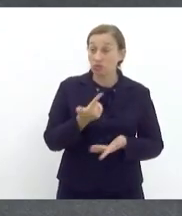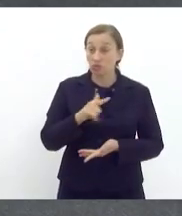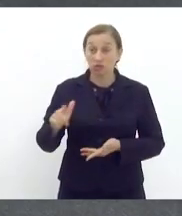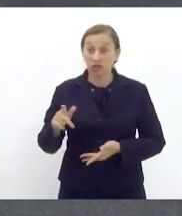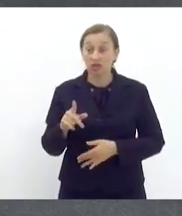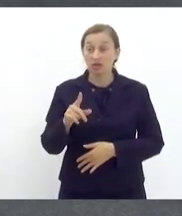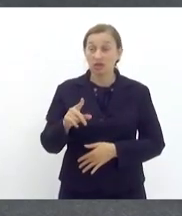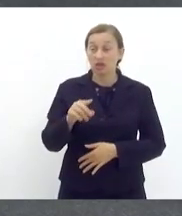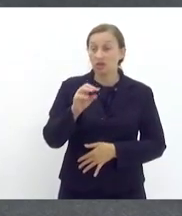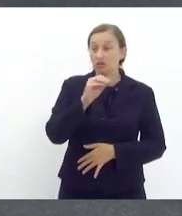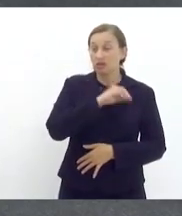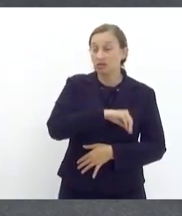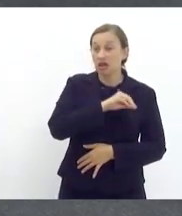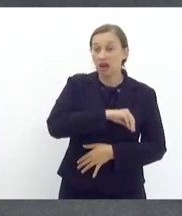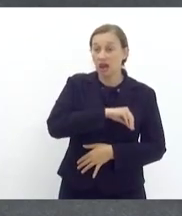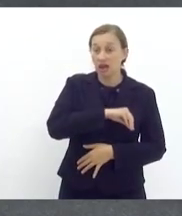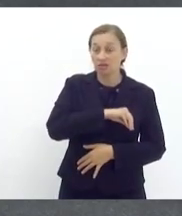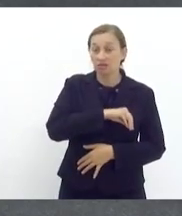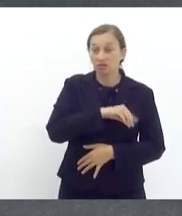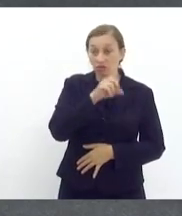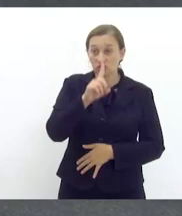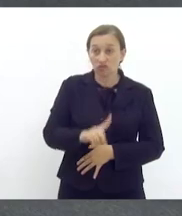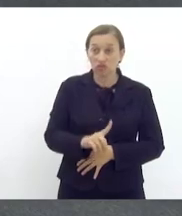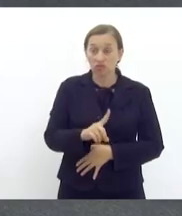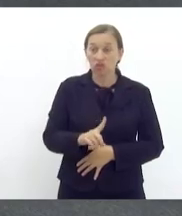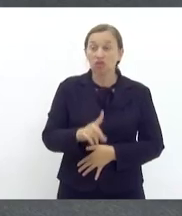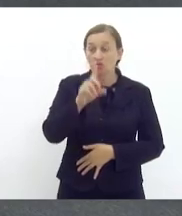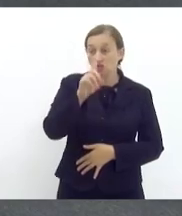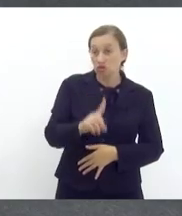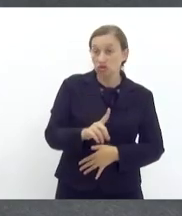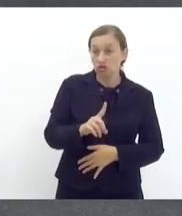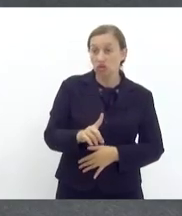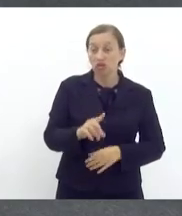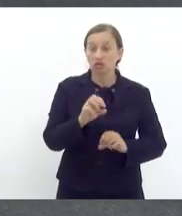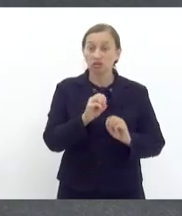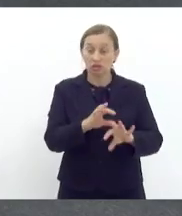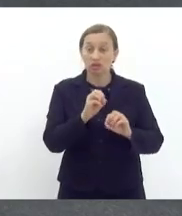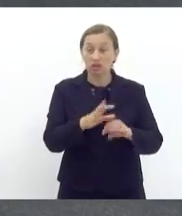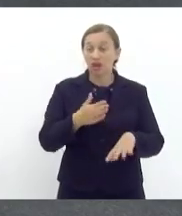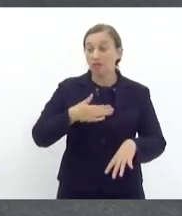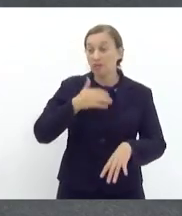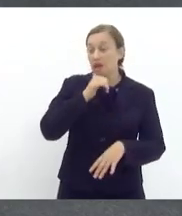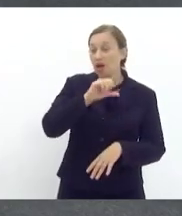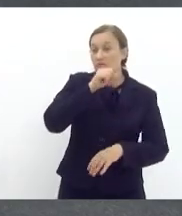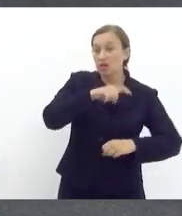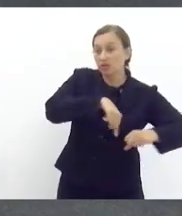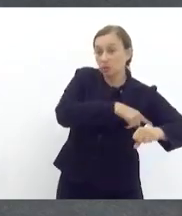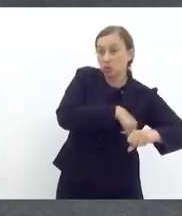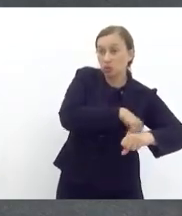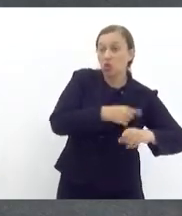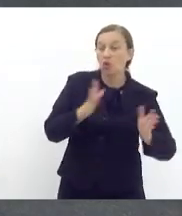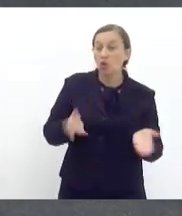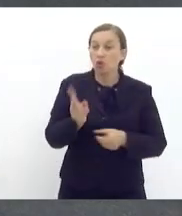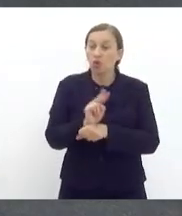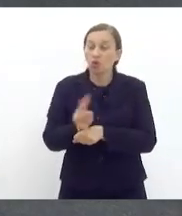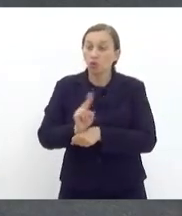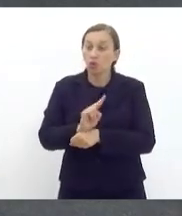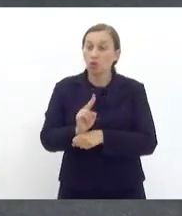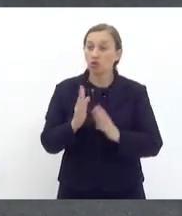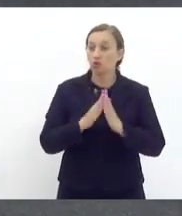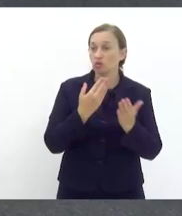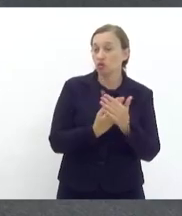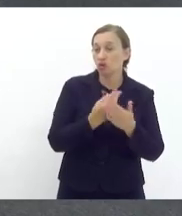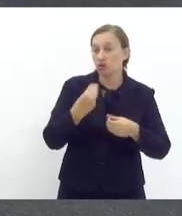piso garantido de direito dos profissionais de educação como a minha mãe que era merendeira e hoje é inspetora numa escola municipal